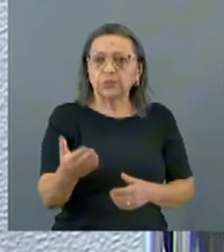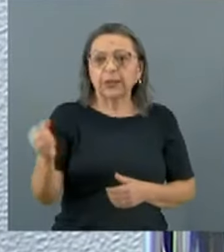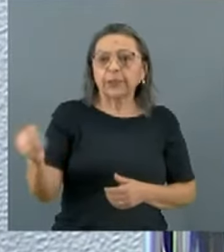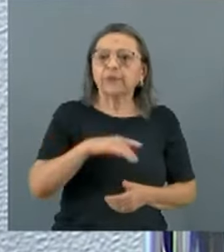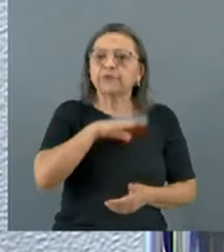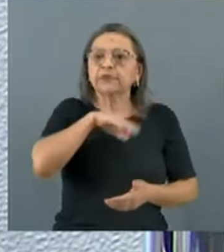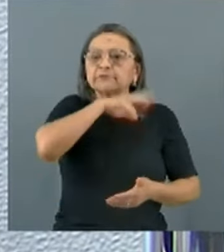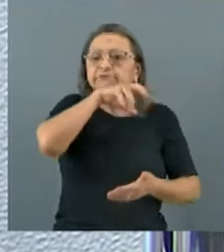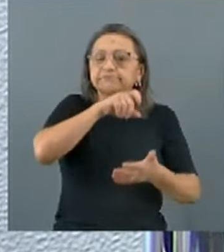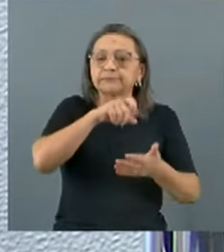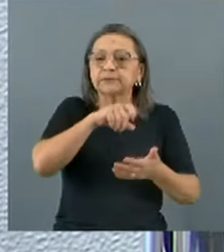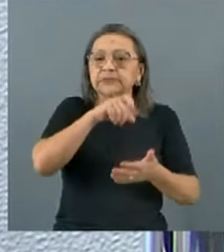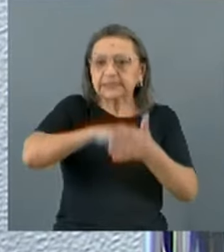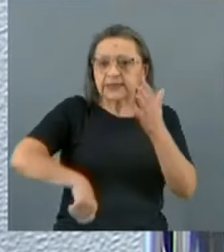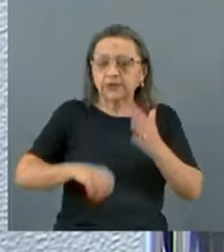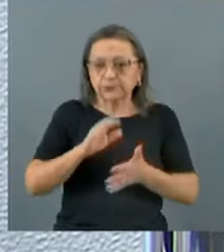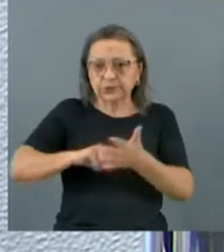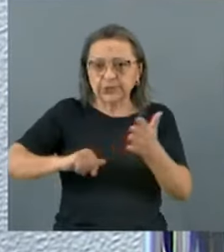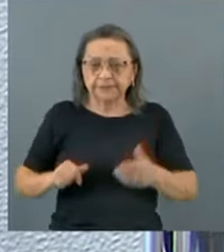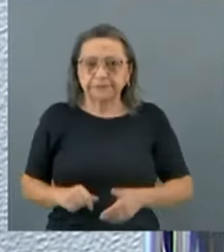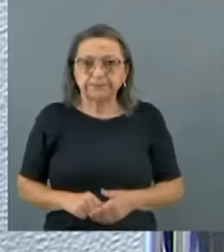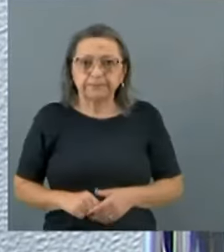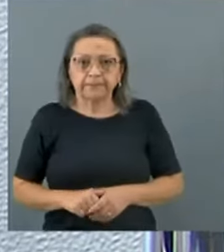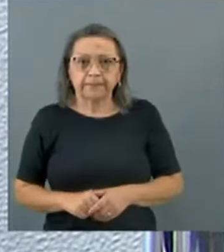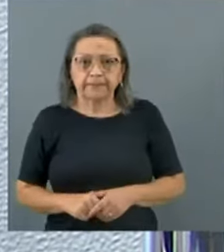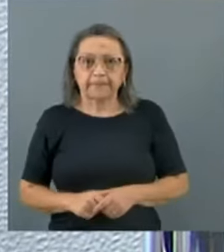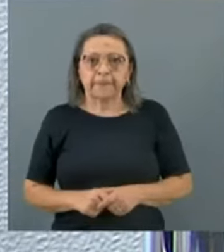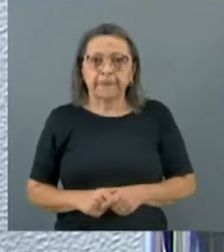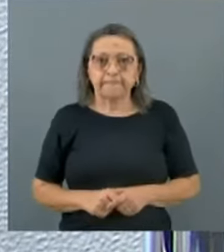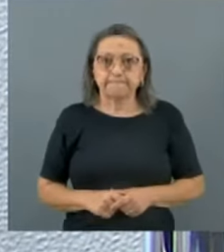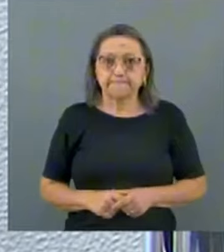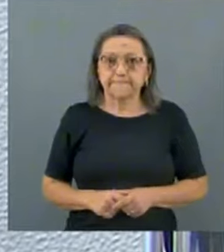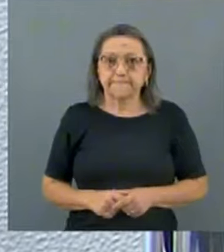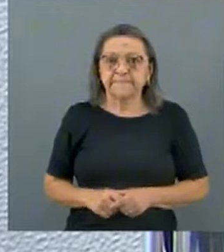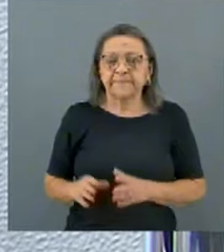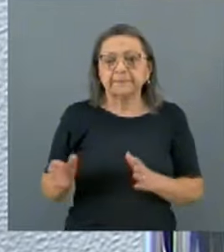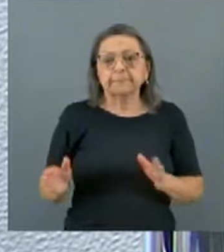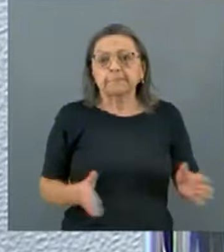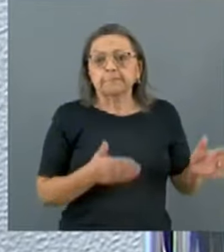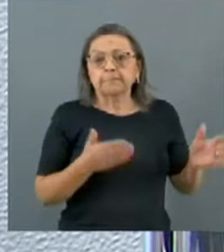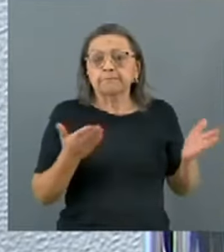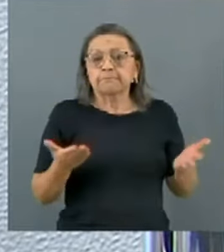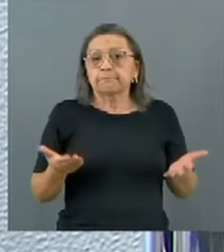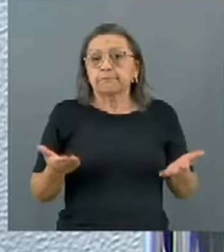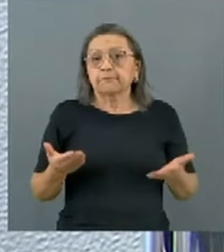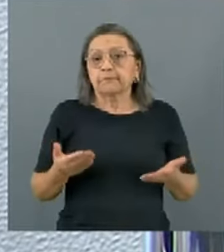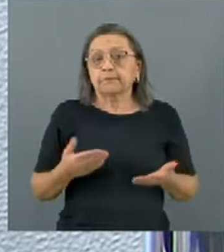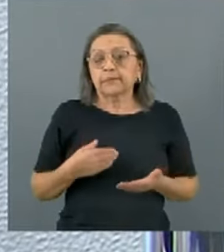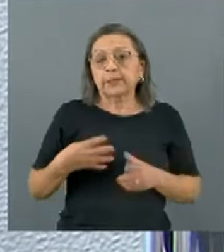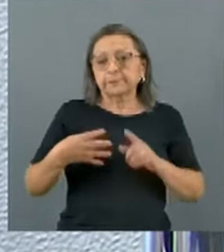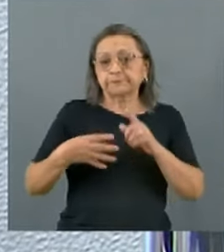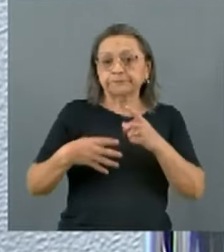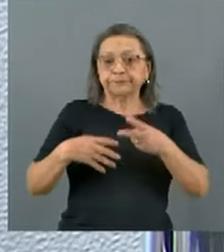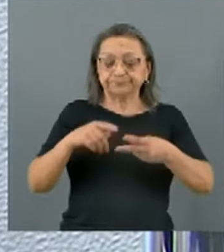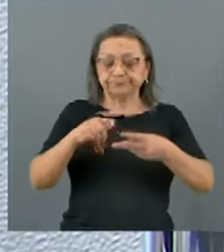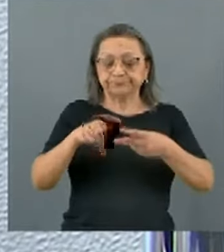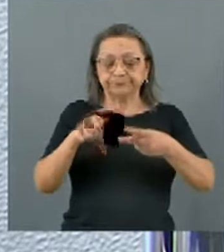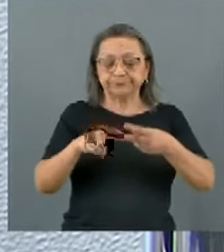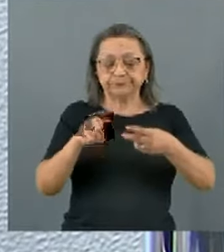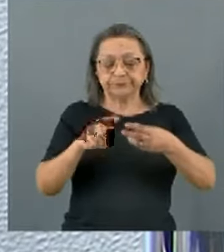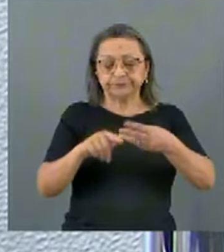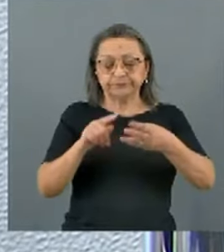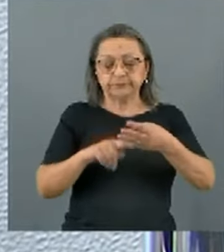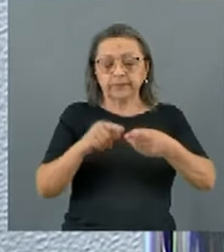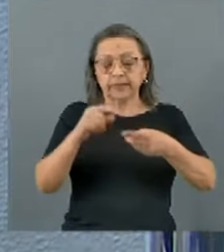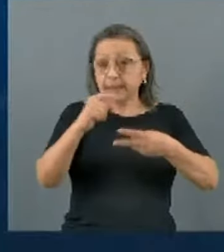isenção. Então, o próximo slide, por favor. Nós temos, portanto, aí emendas do senador Romário, são